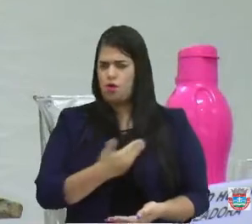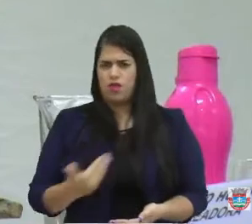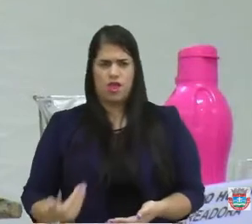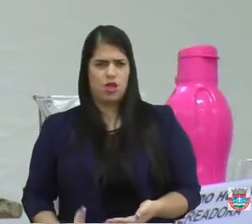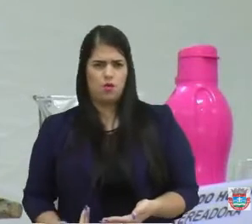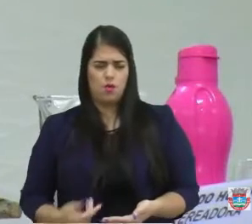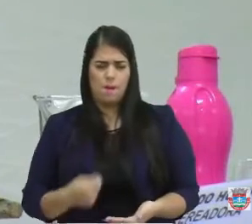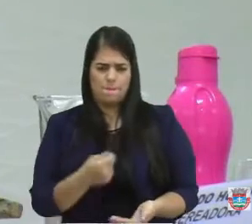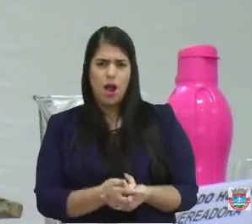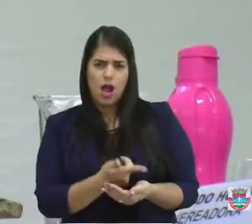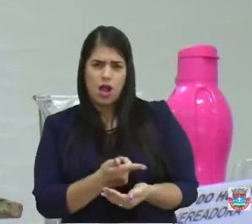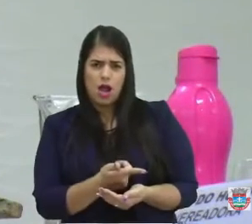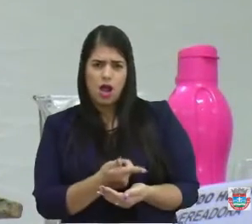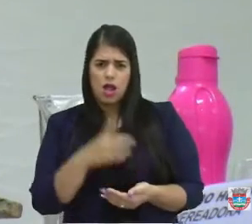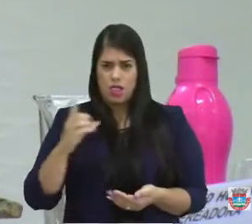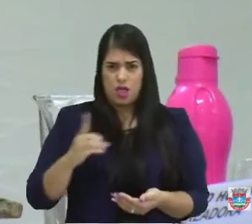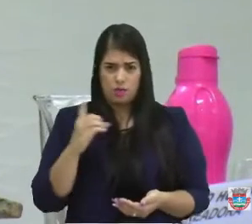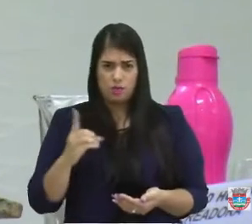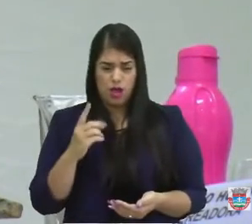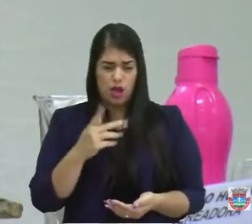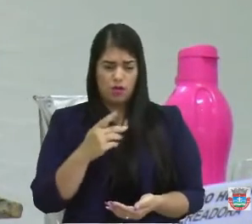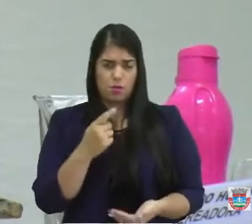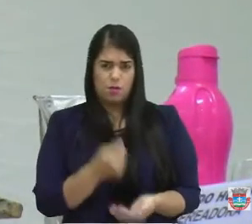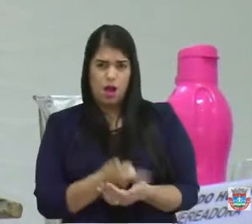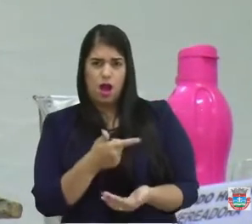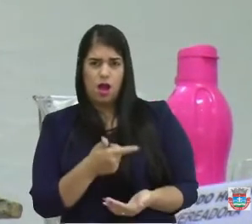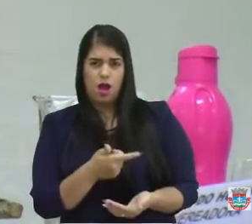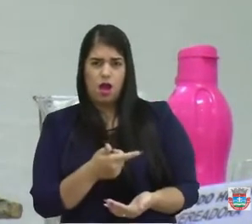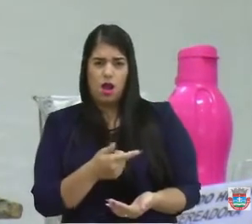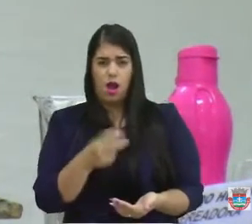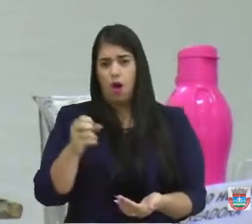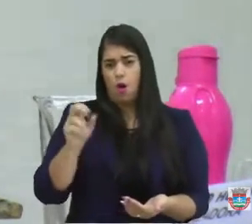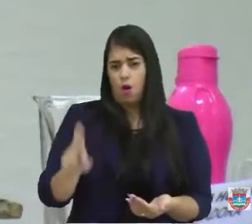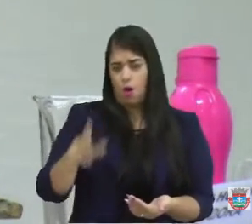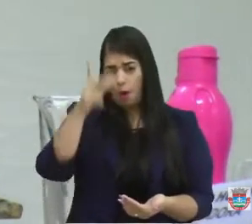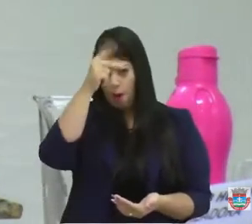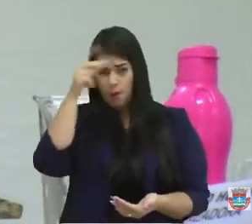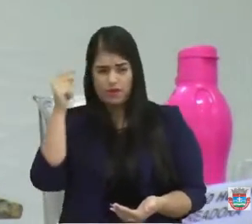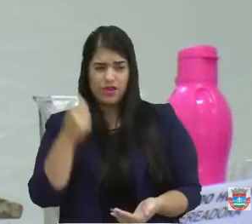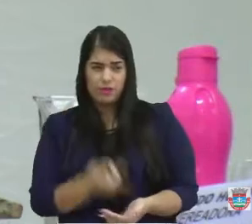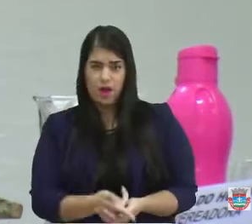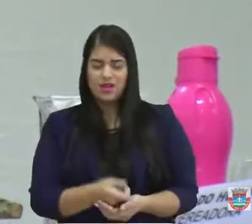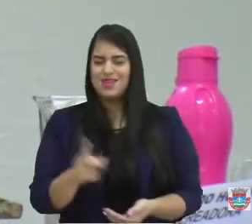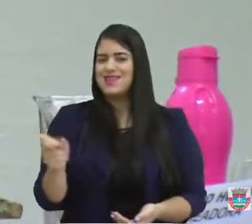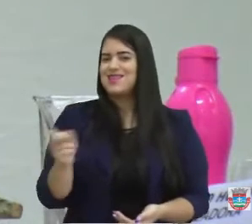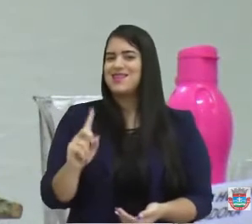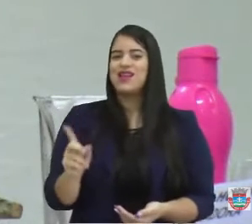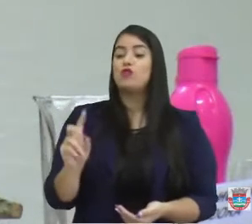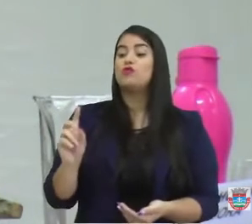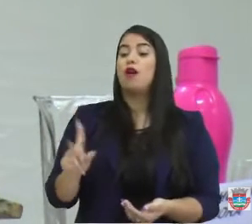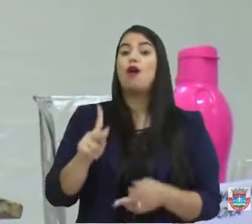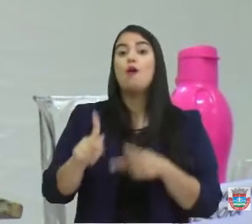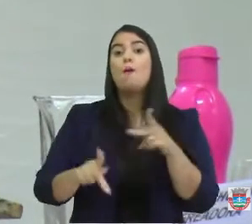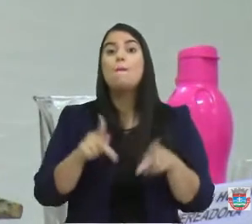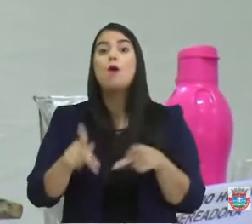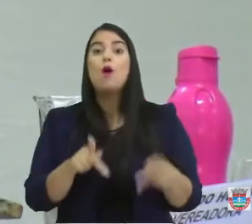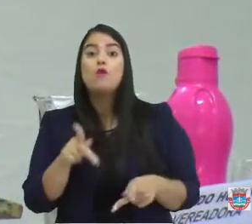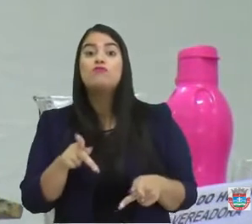deputado não paga e nem prefeito paga o salário da gente. Quem paga o salário da gente é vocês, a população. Você tem que